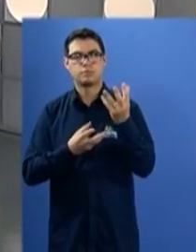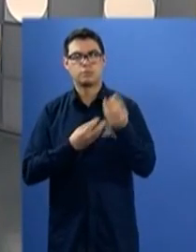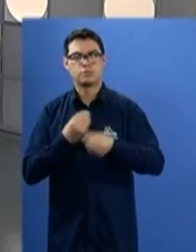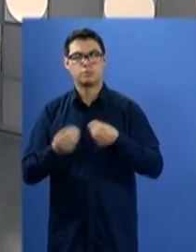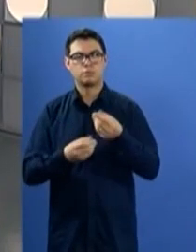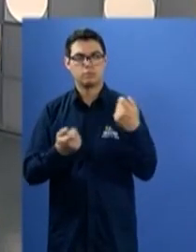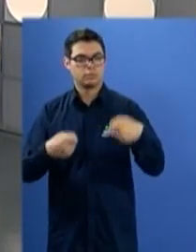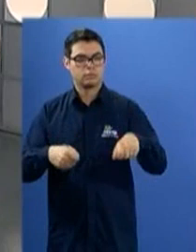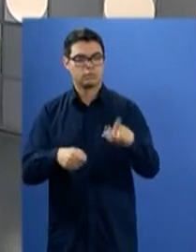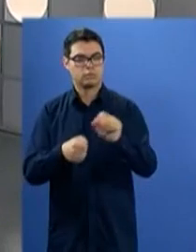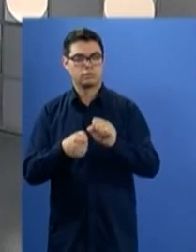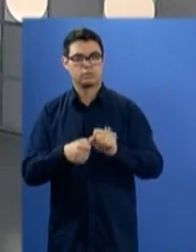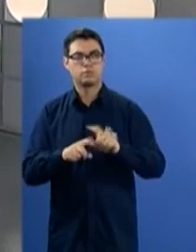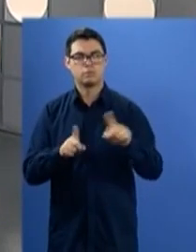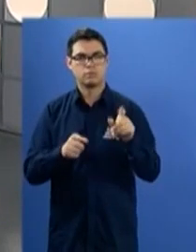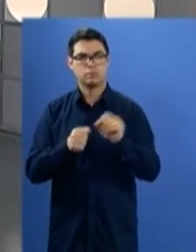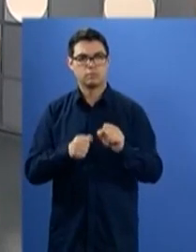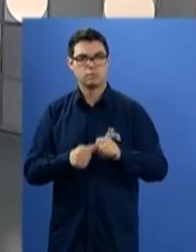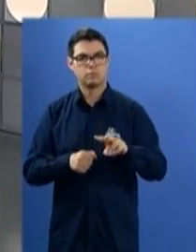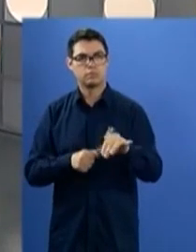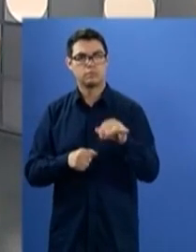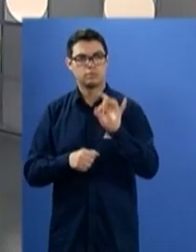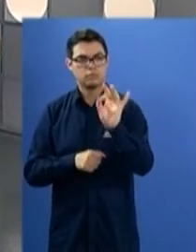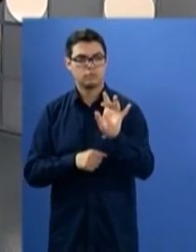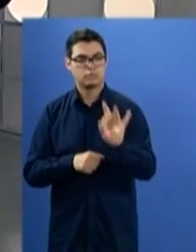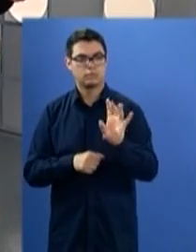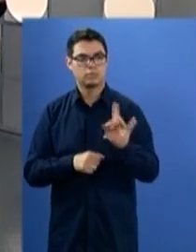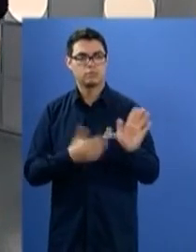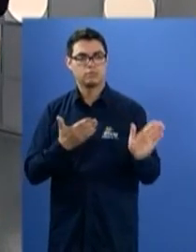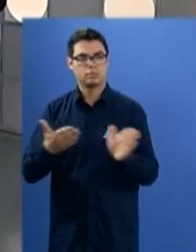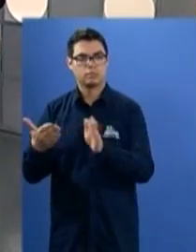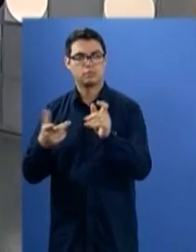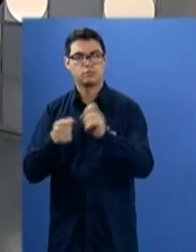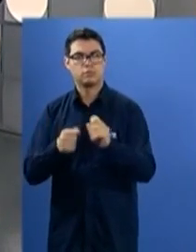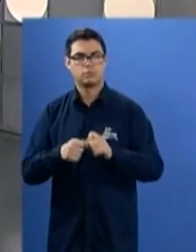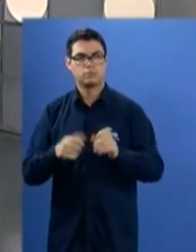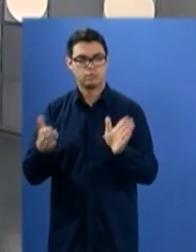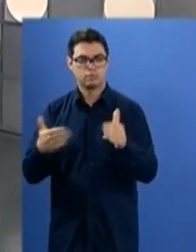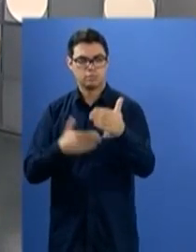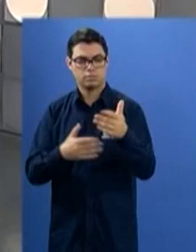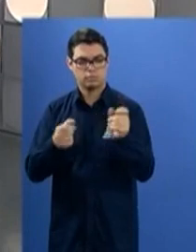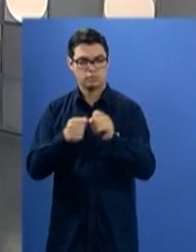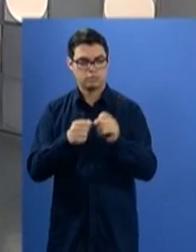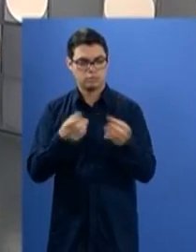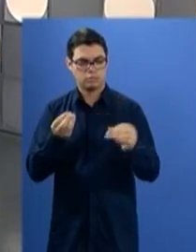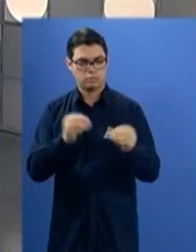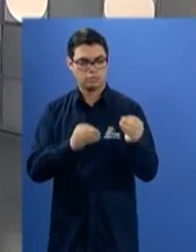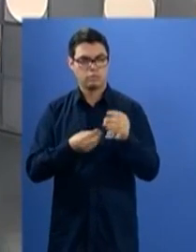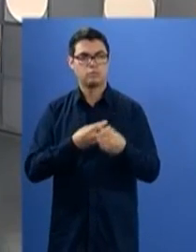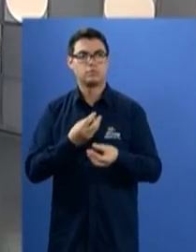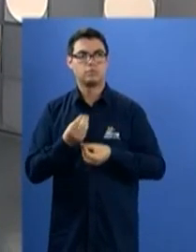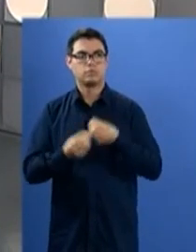deveria ocorrer, né? Mas ela vai ocorrer cada vez que é produzido um lote de peças, e